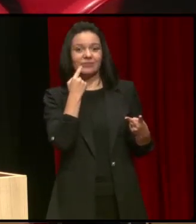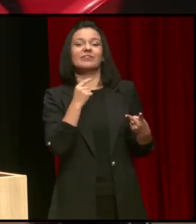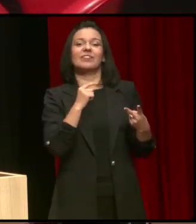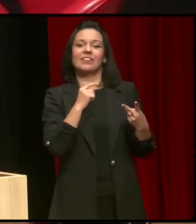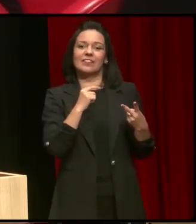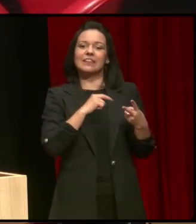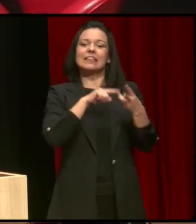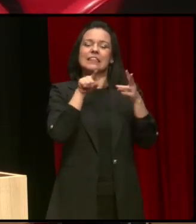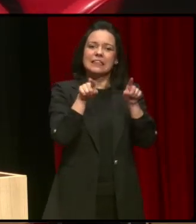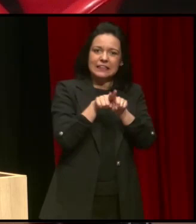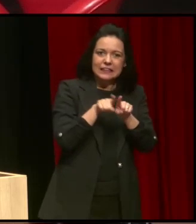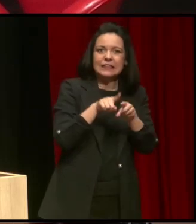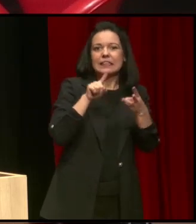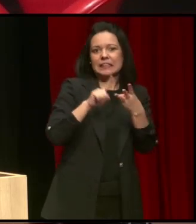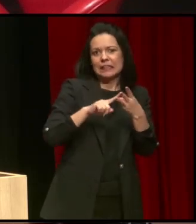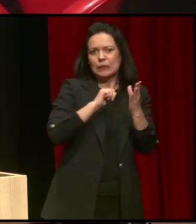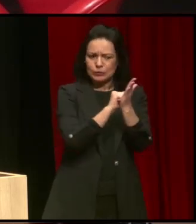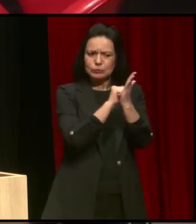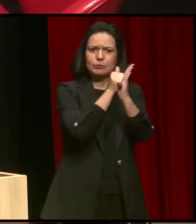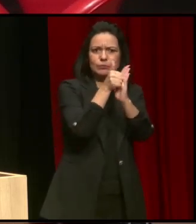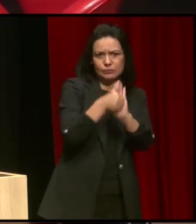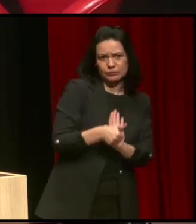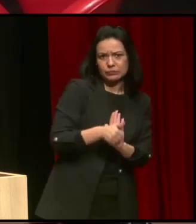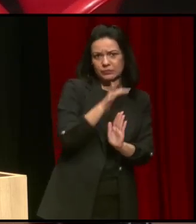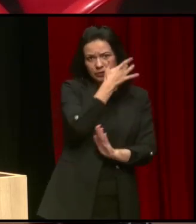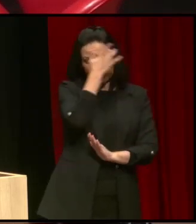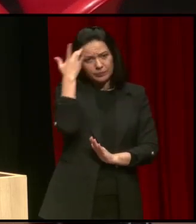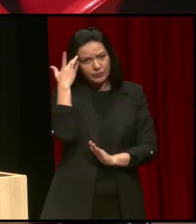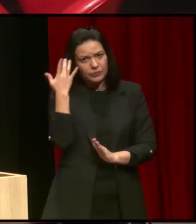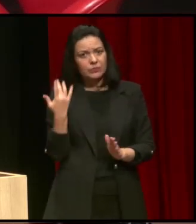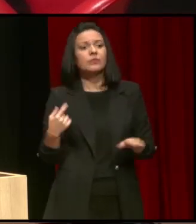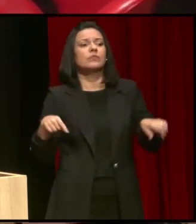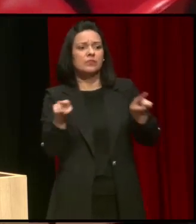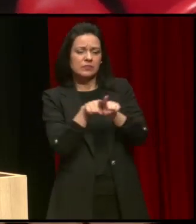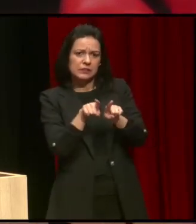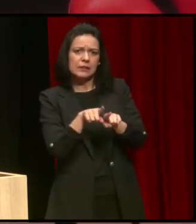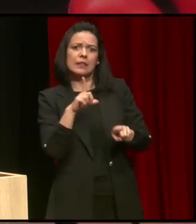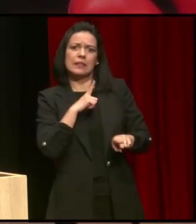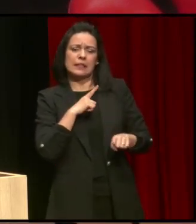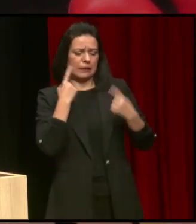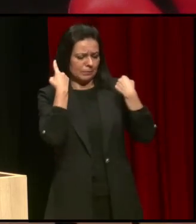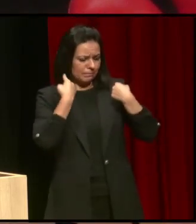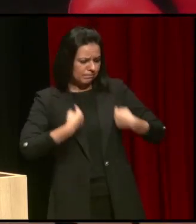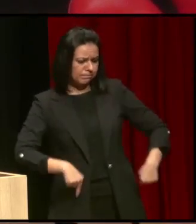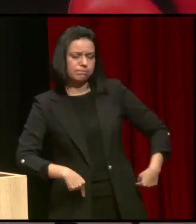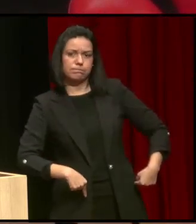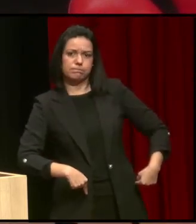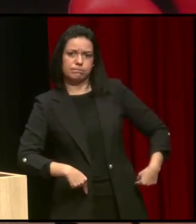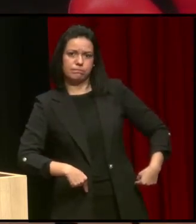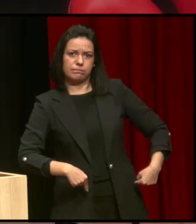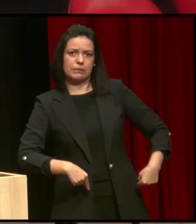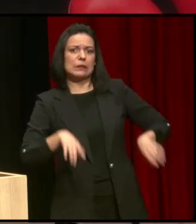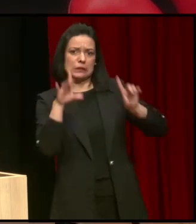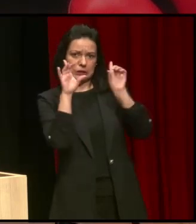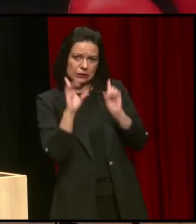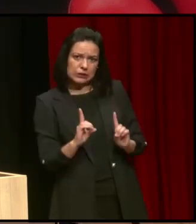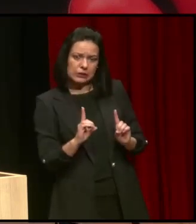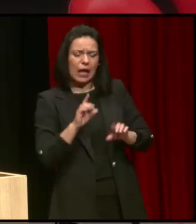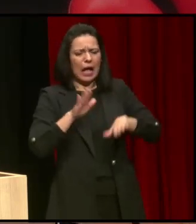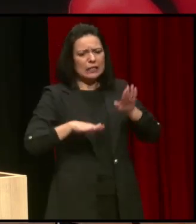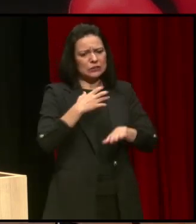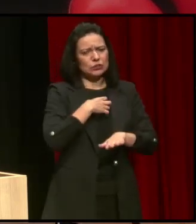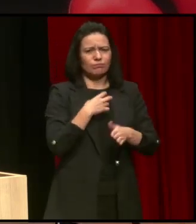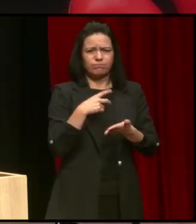com pessoas com síndrome de Down. Você trabalha com pessoas paraplégicas, tetraplégicas ou pessoas com dificuldade de